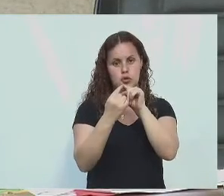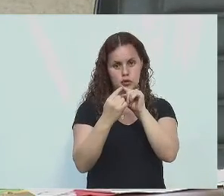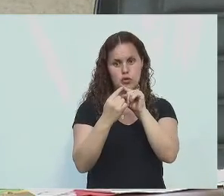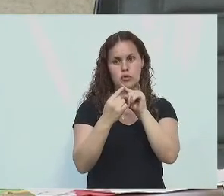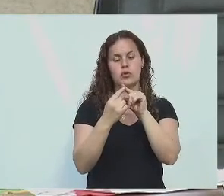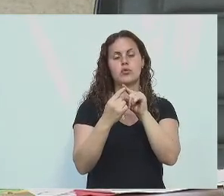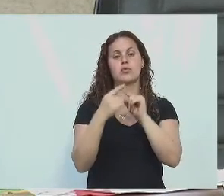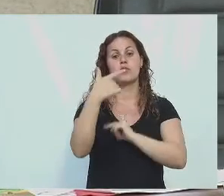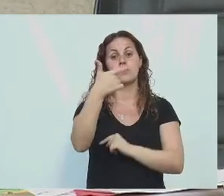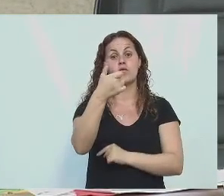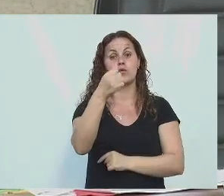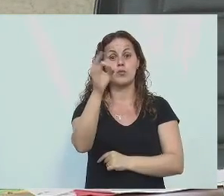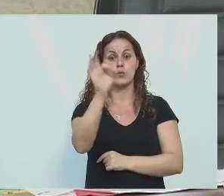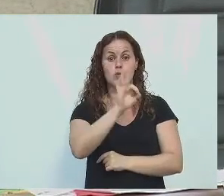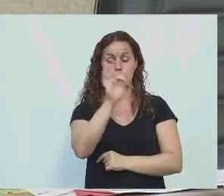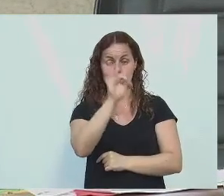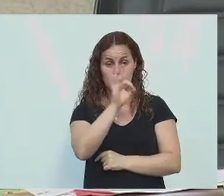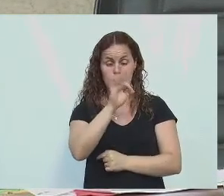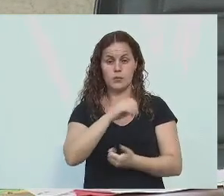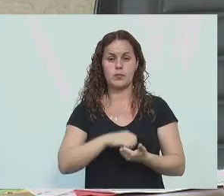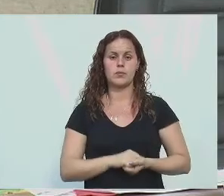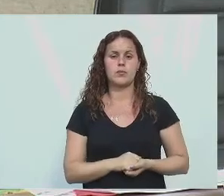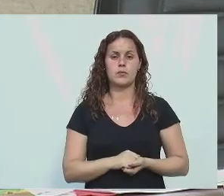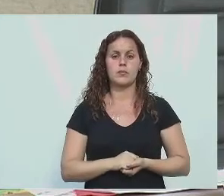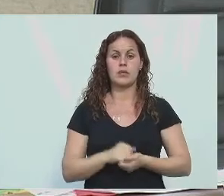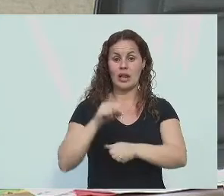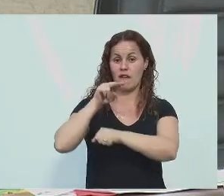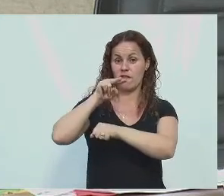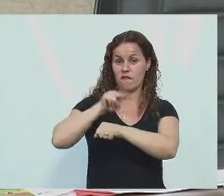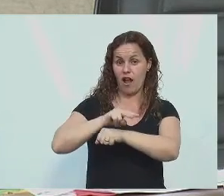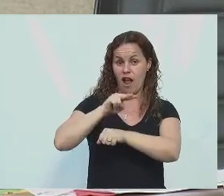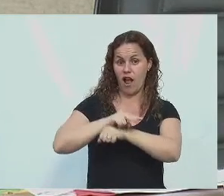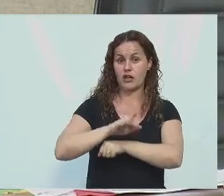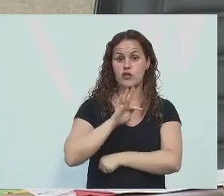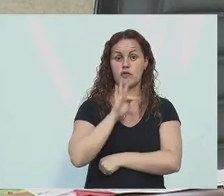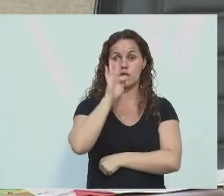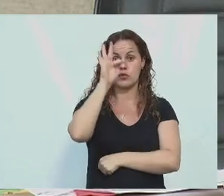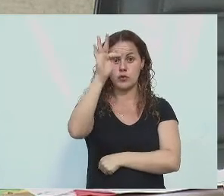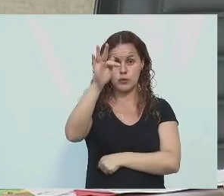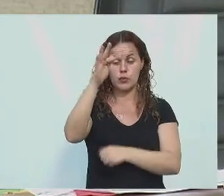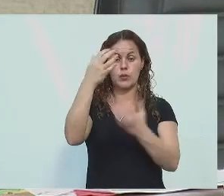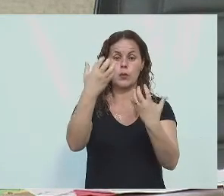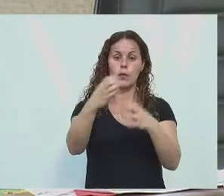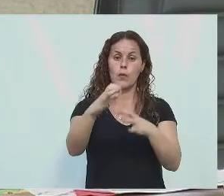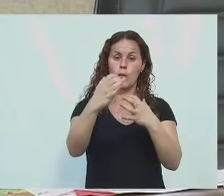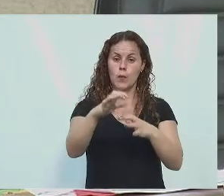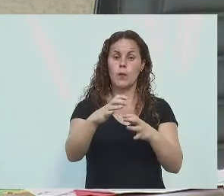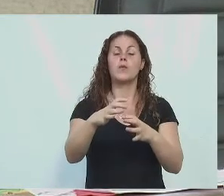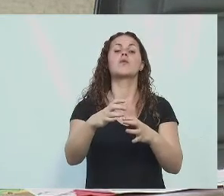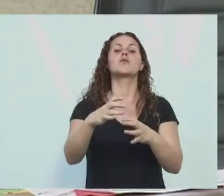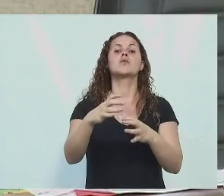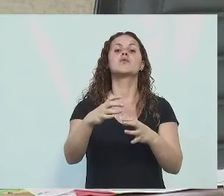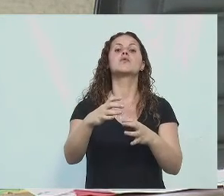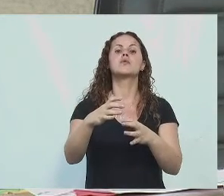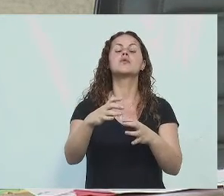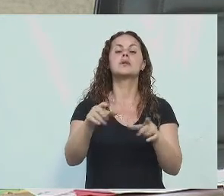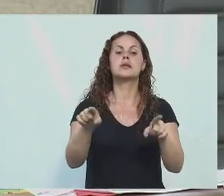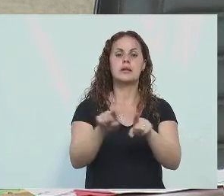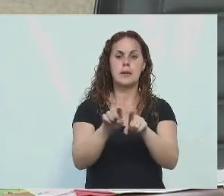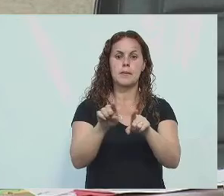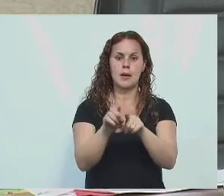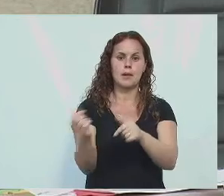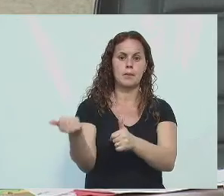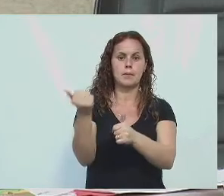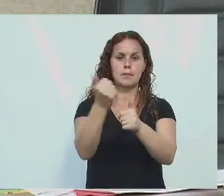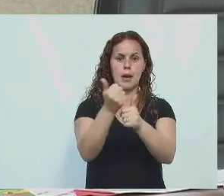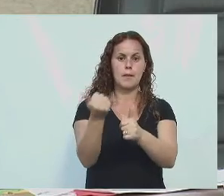reservar 20% das vagas de futuros concursos públicos a serem